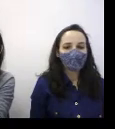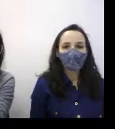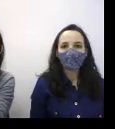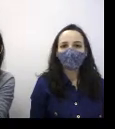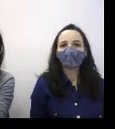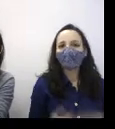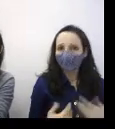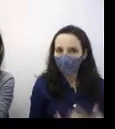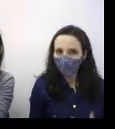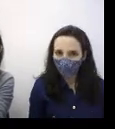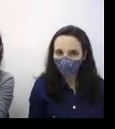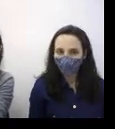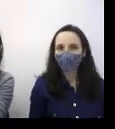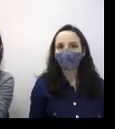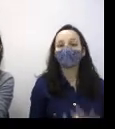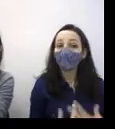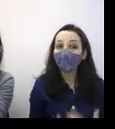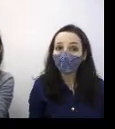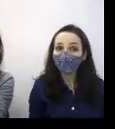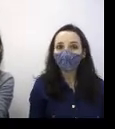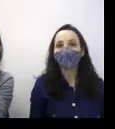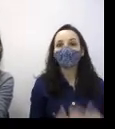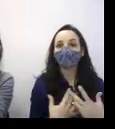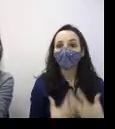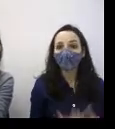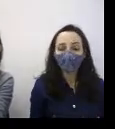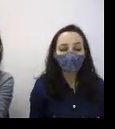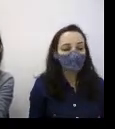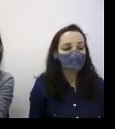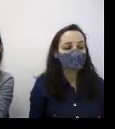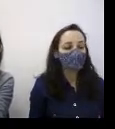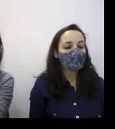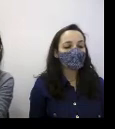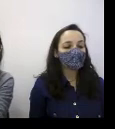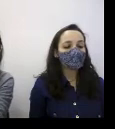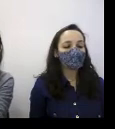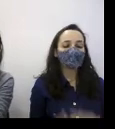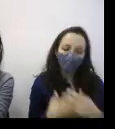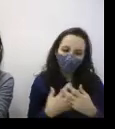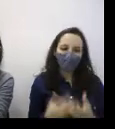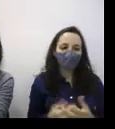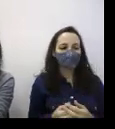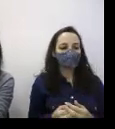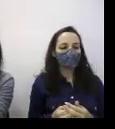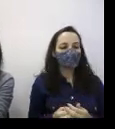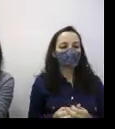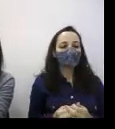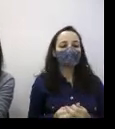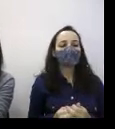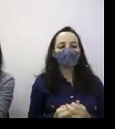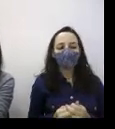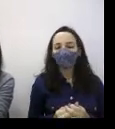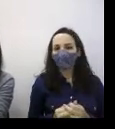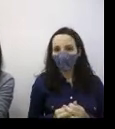tristeza, além de ser um sentimento humano, uma emoção, né? E ela tem, assim, seu sofrimento,